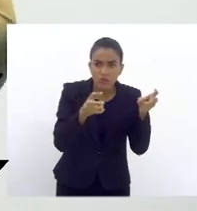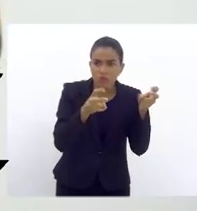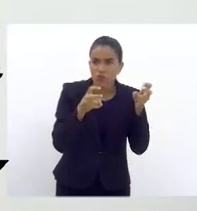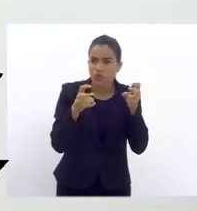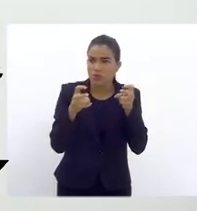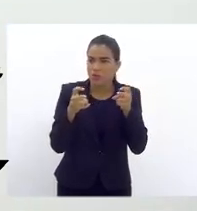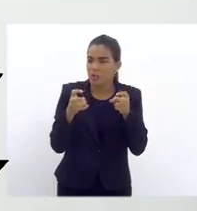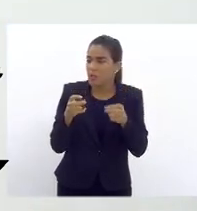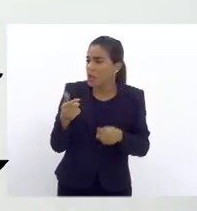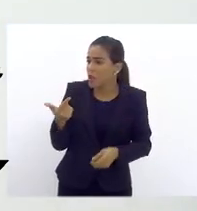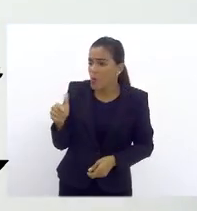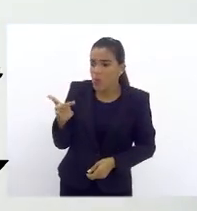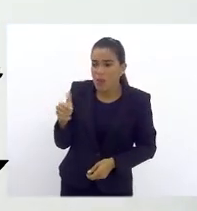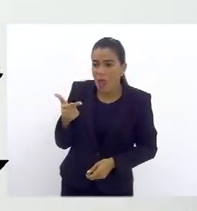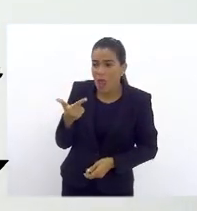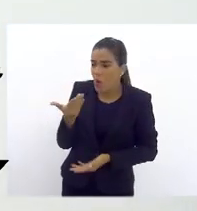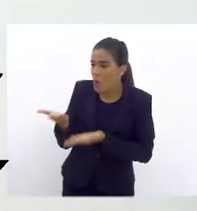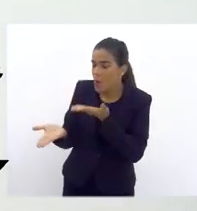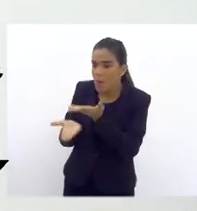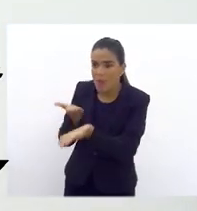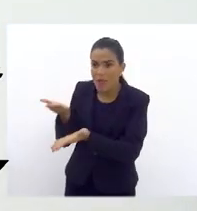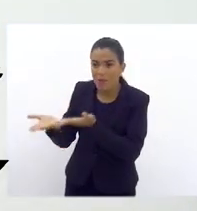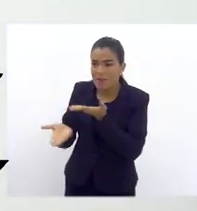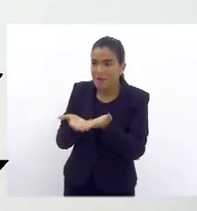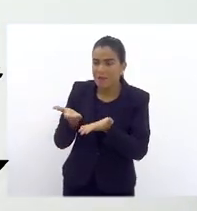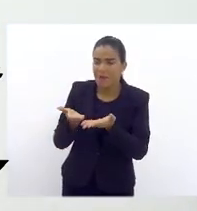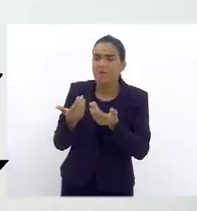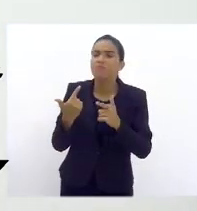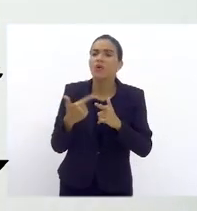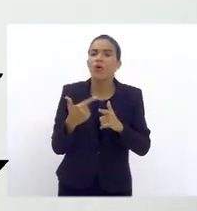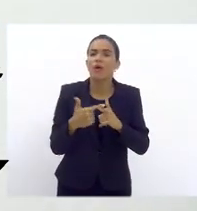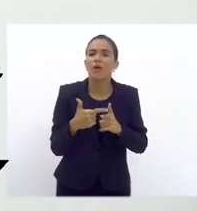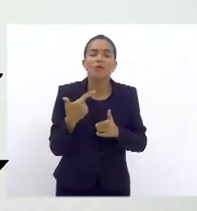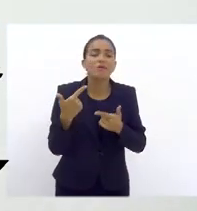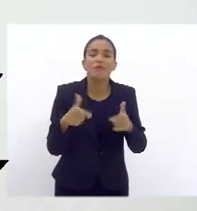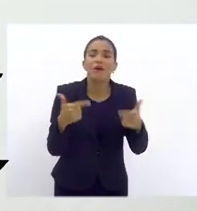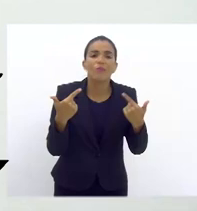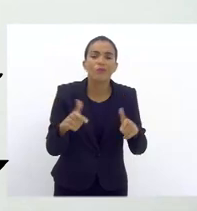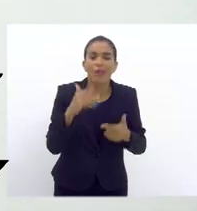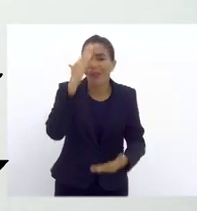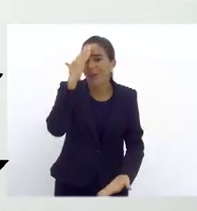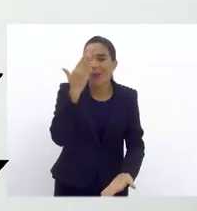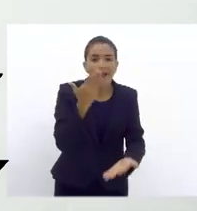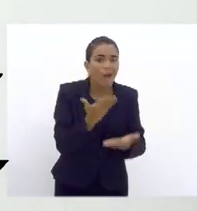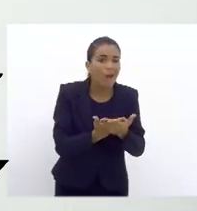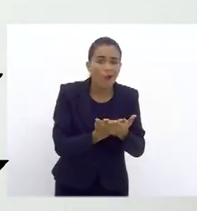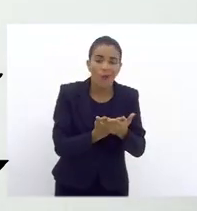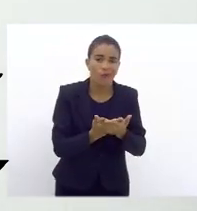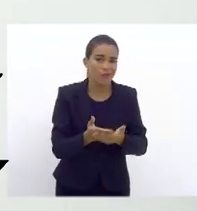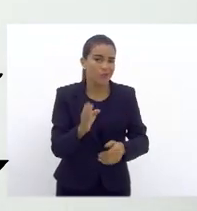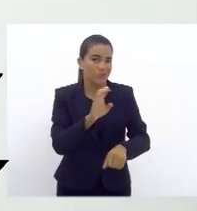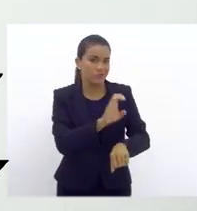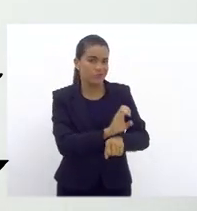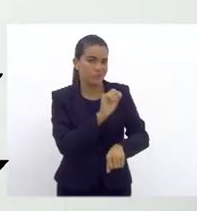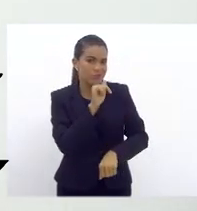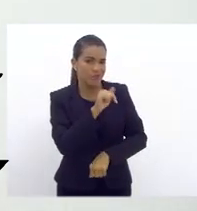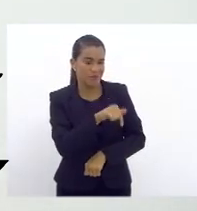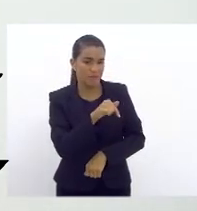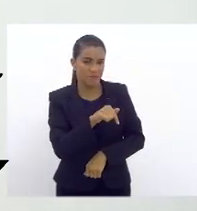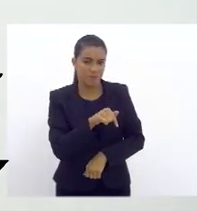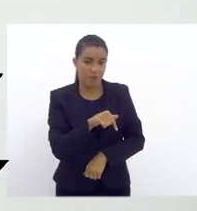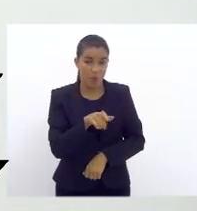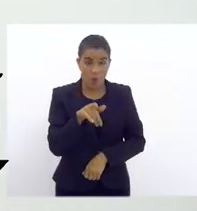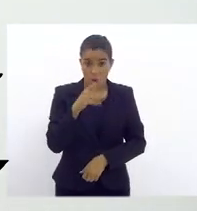que não dá conta disso tudo sabe porque porque não existe confiança nesse estado que fale